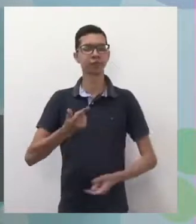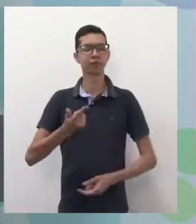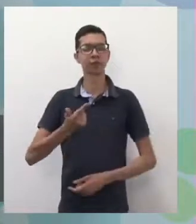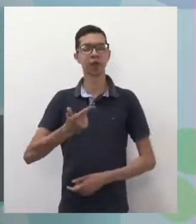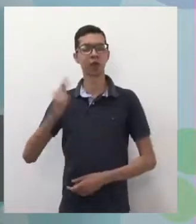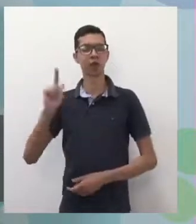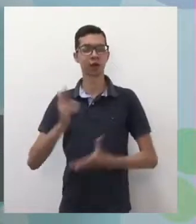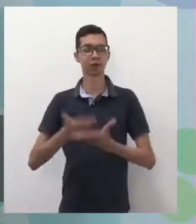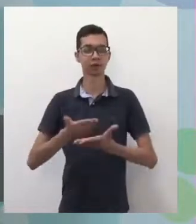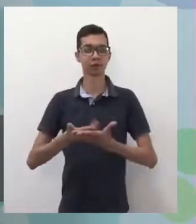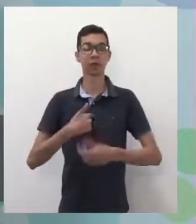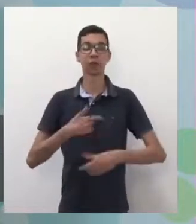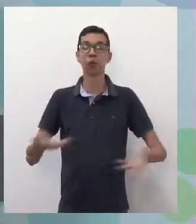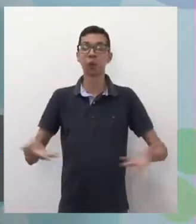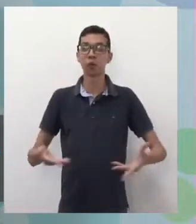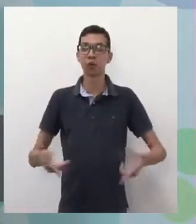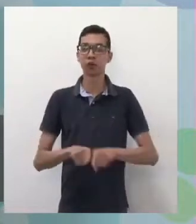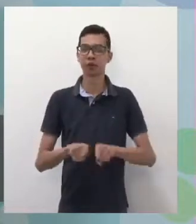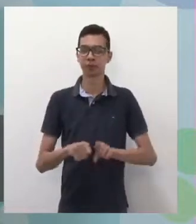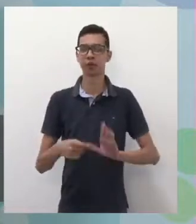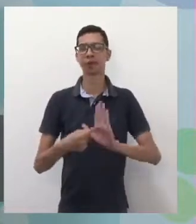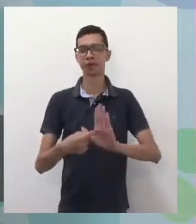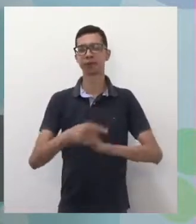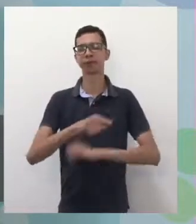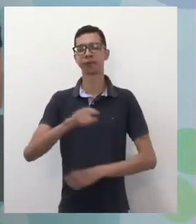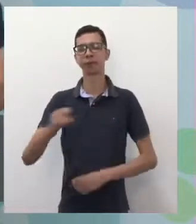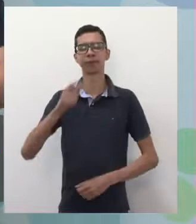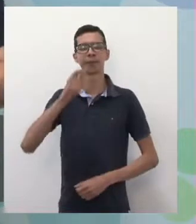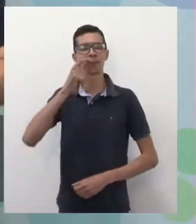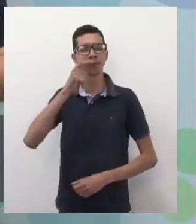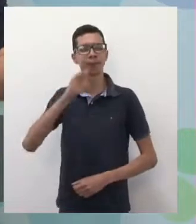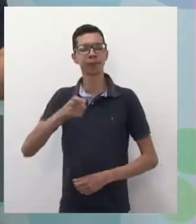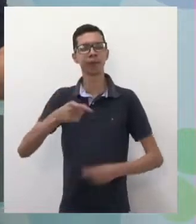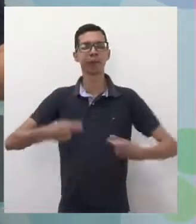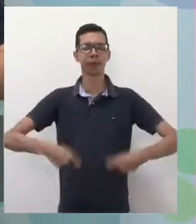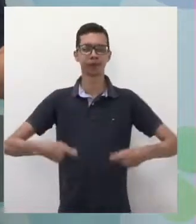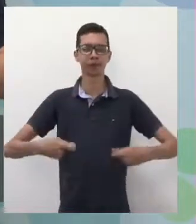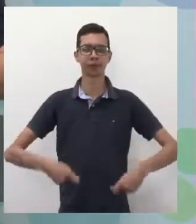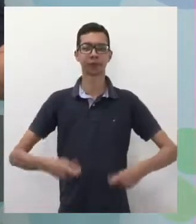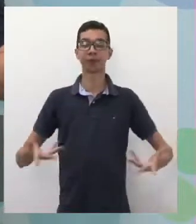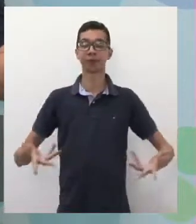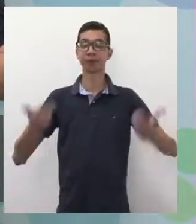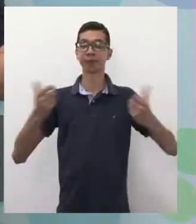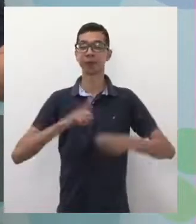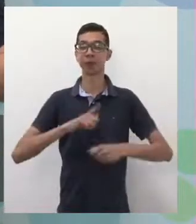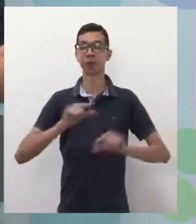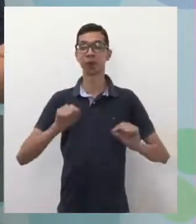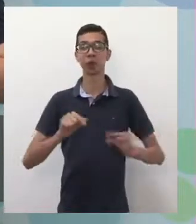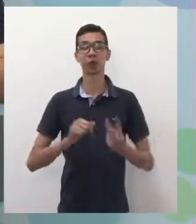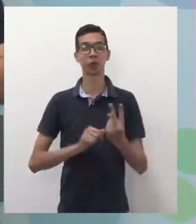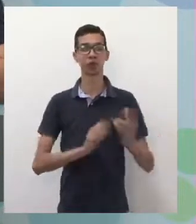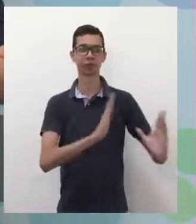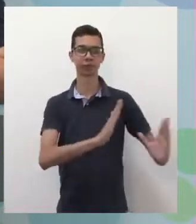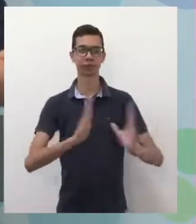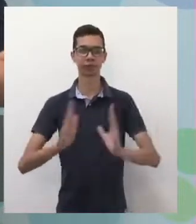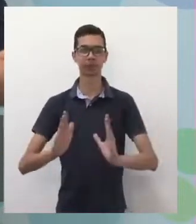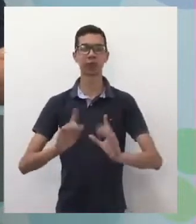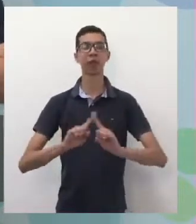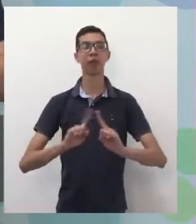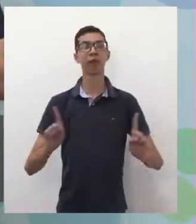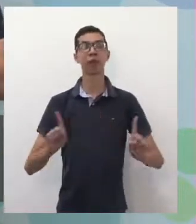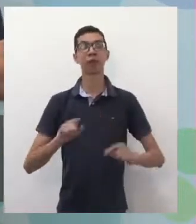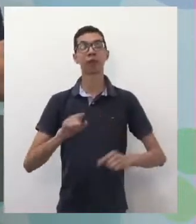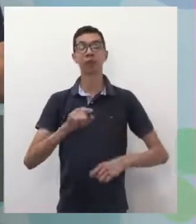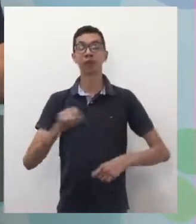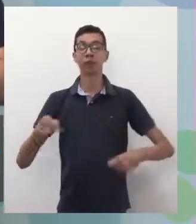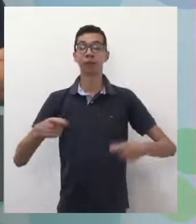que eu estou também apresentando para você aqui, também algumas vezes. É uma habilidade que foi dividida em duas etapas, mas ela requer um